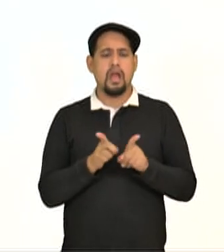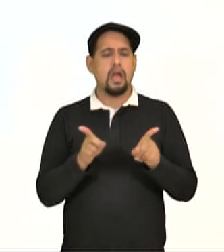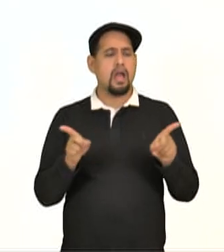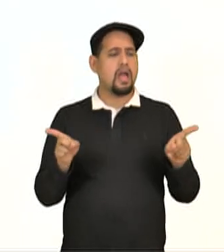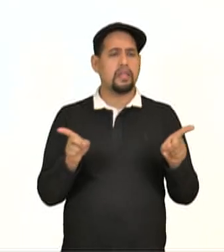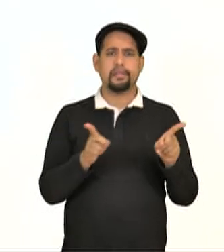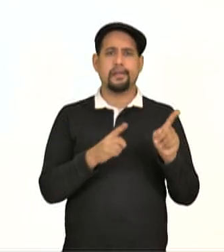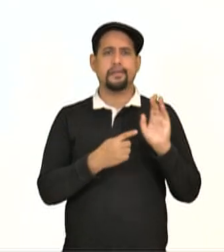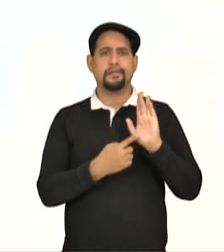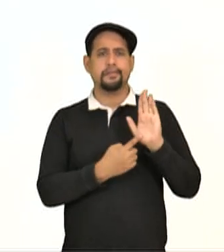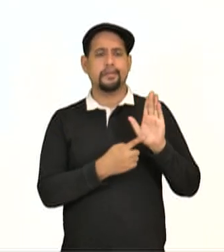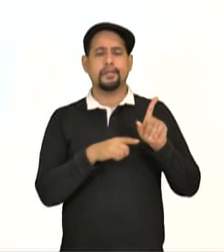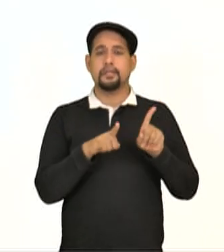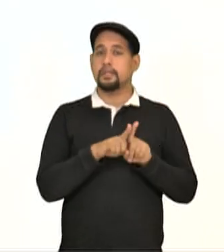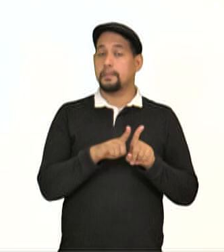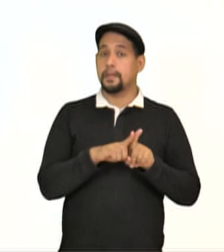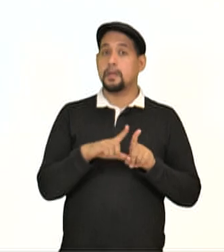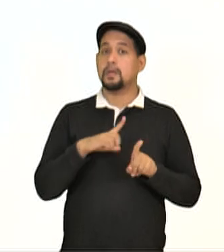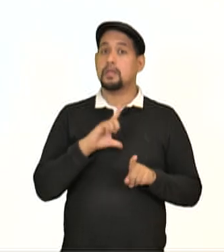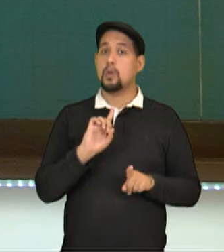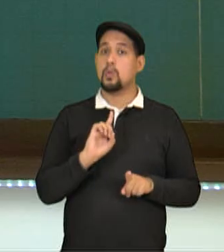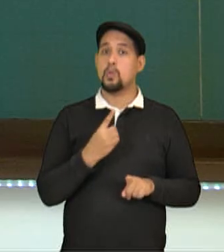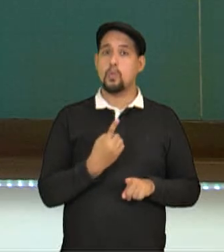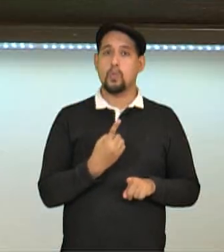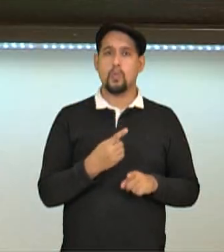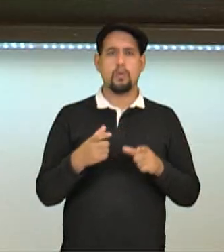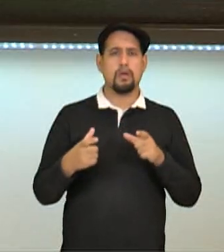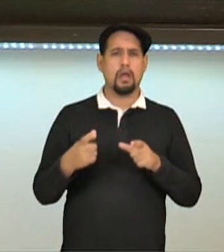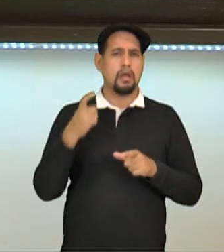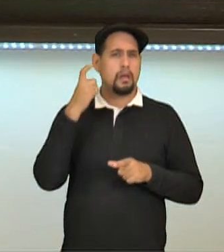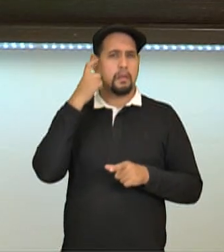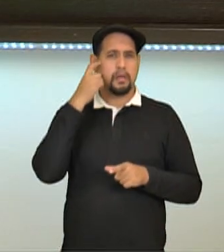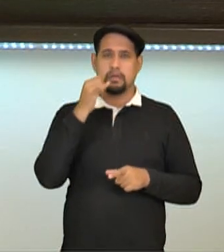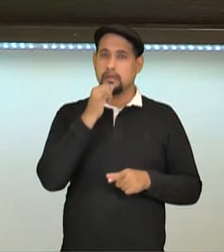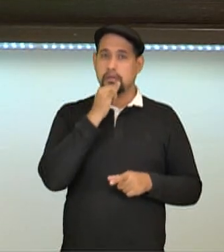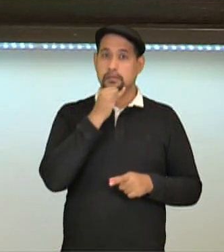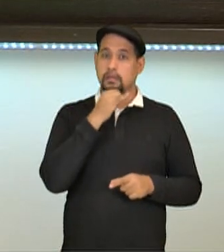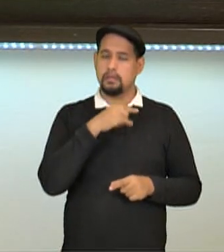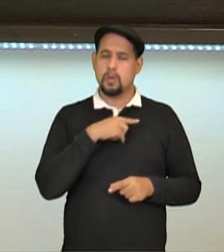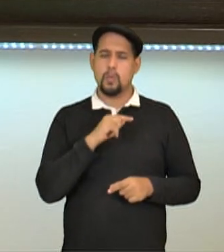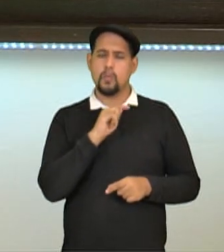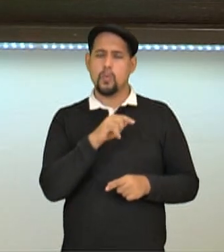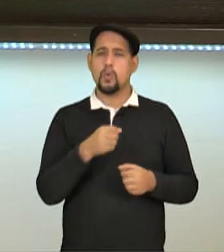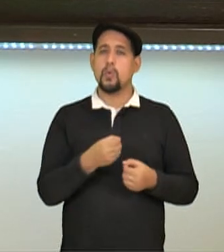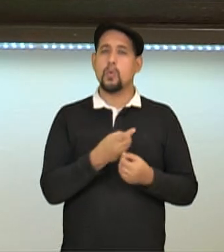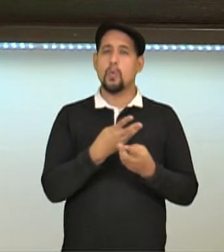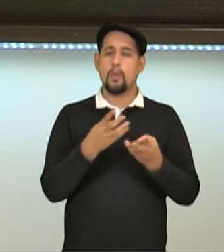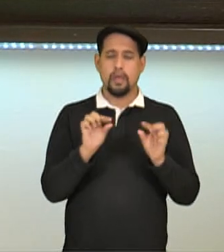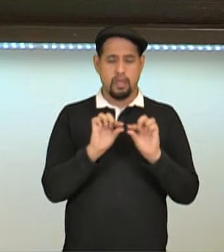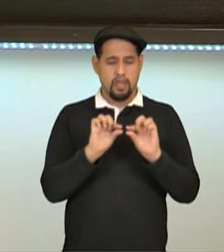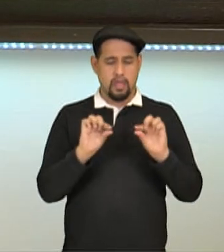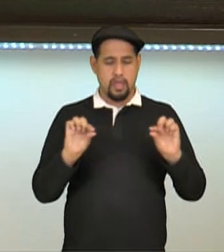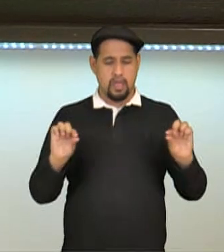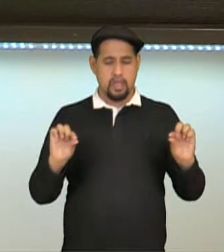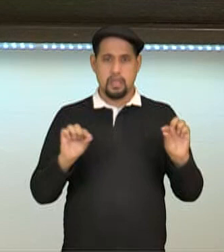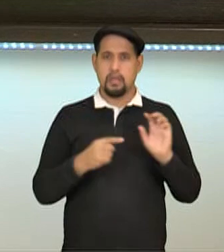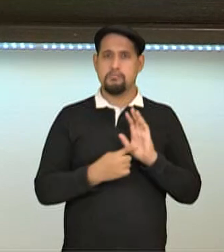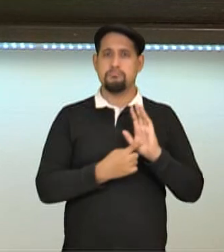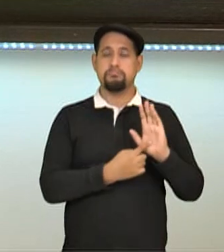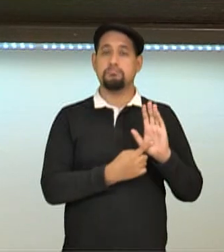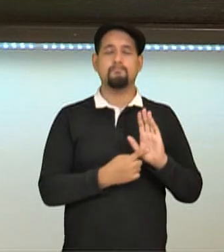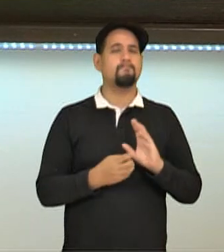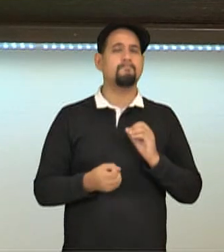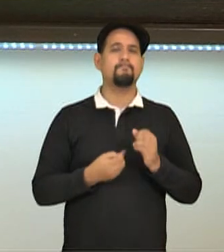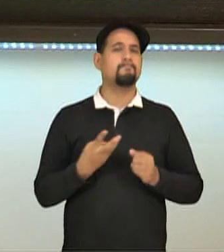traçar e que passe por um único ponto? Então pensa lá, eu tenho um ponto, quantas retas eu consigo traçar e que passa por esse